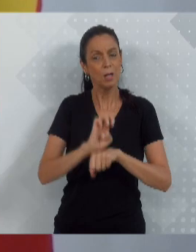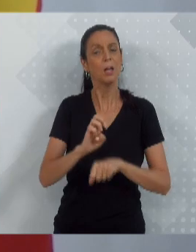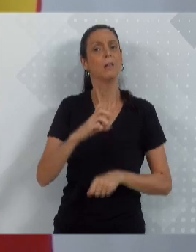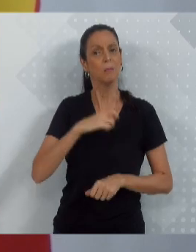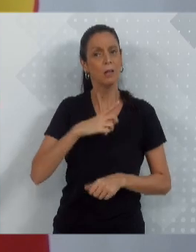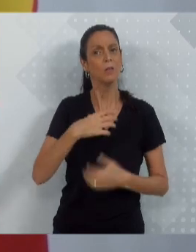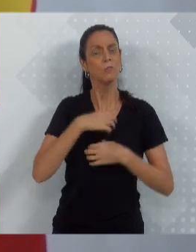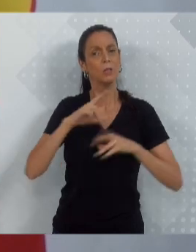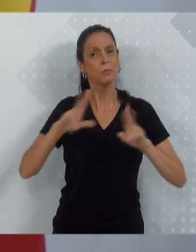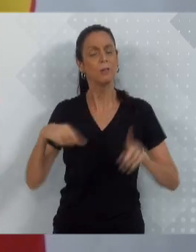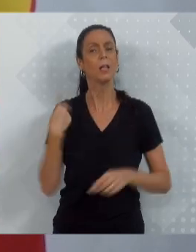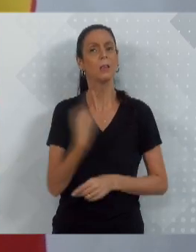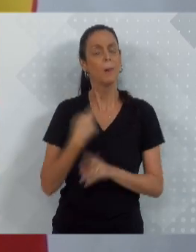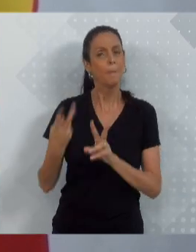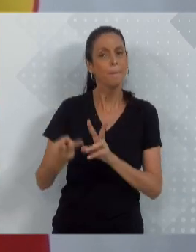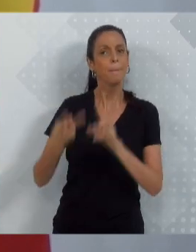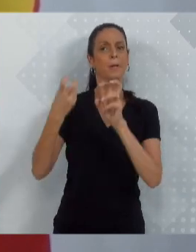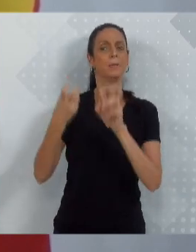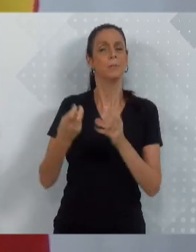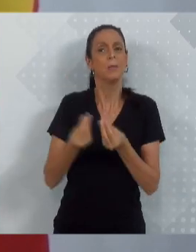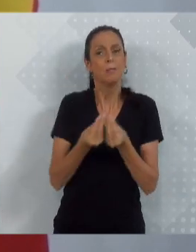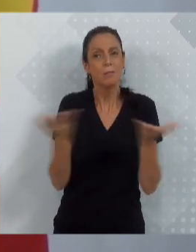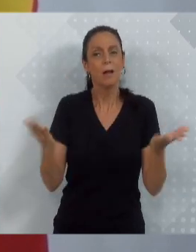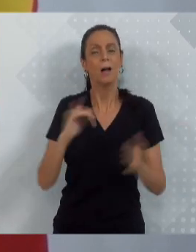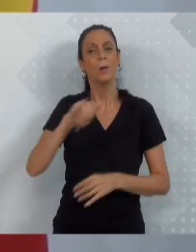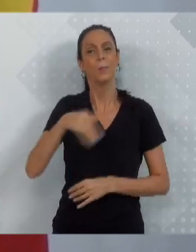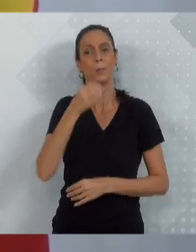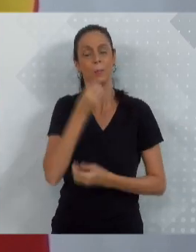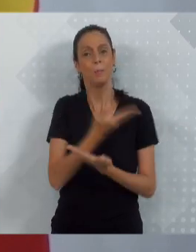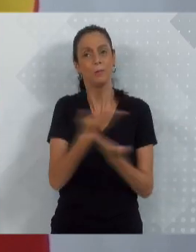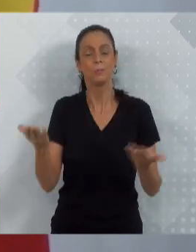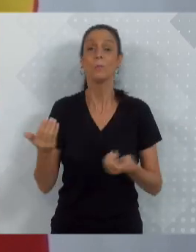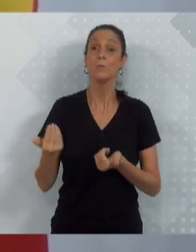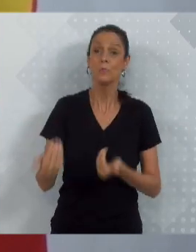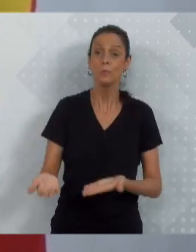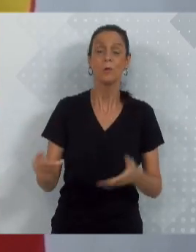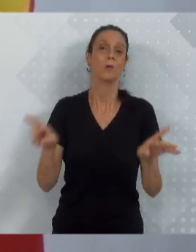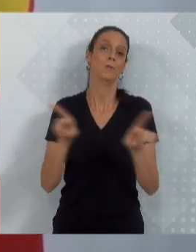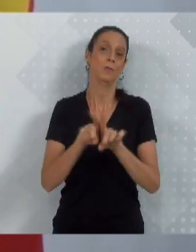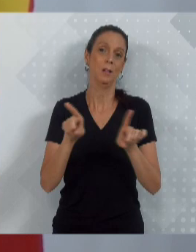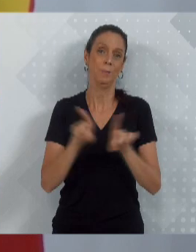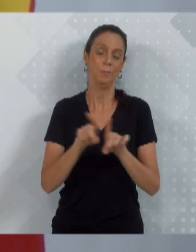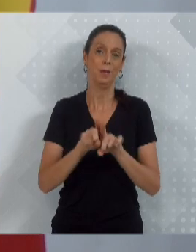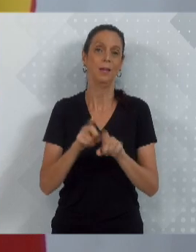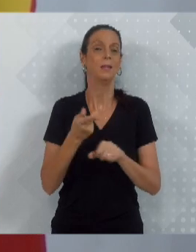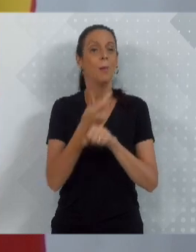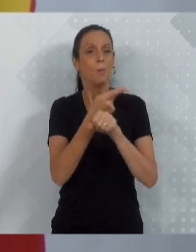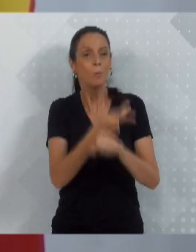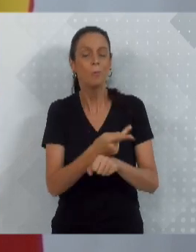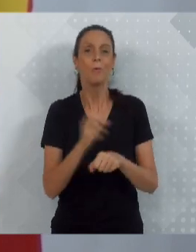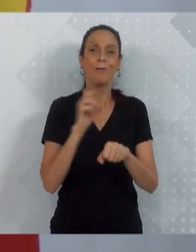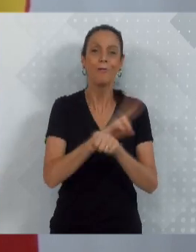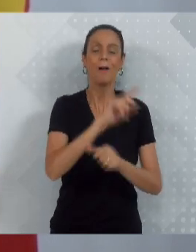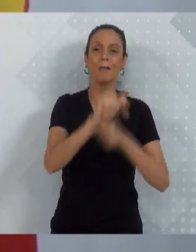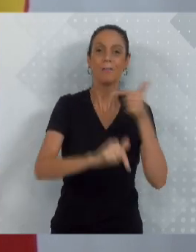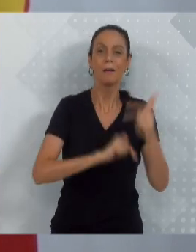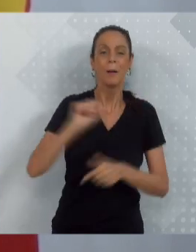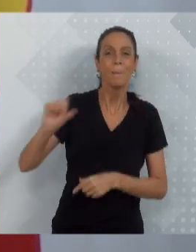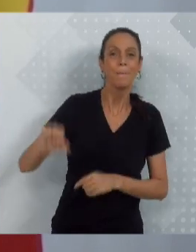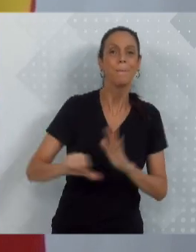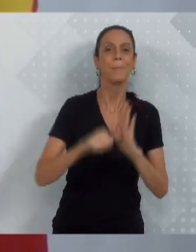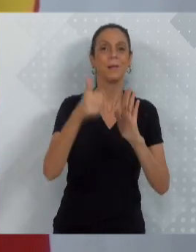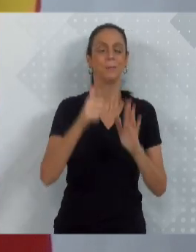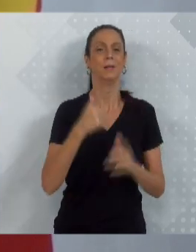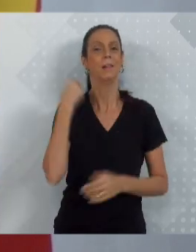percebe o quanto isso oportuniza para jovens que estão procurando muitas vezes o primeiro trabalho, a primeira